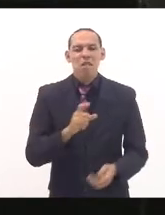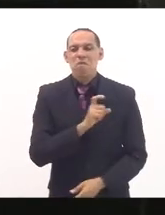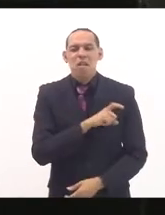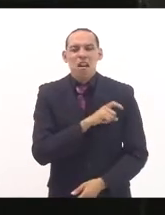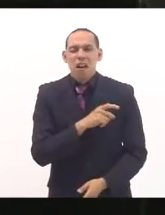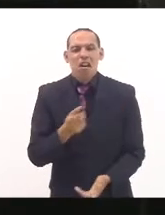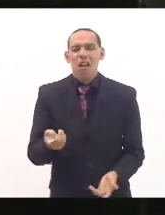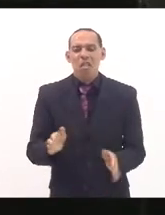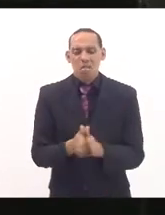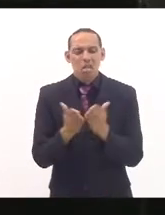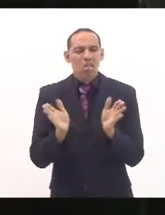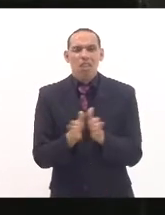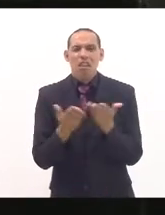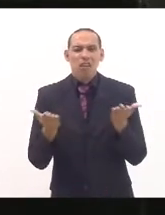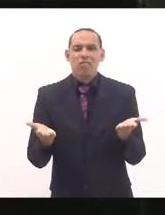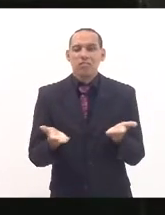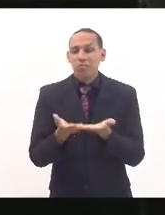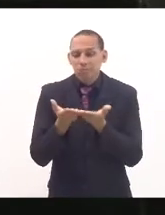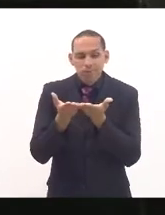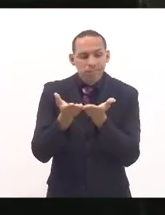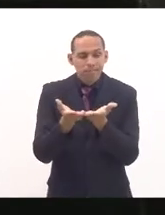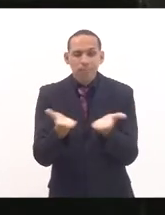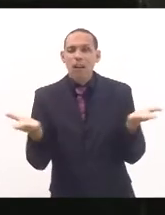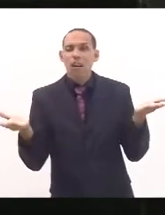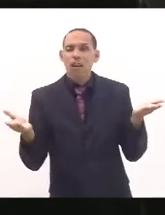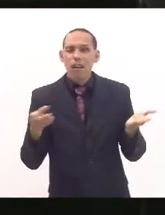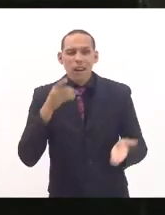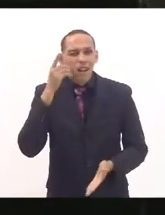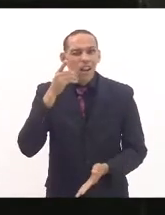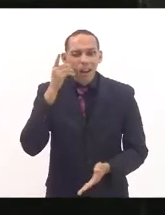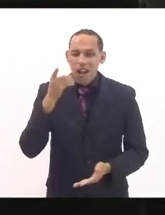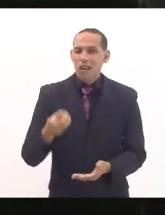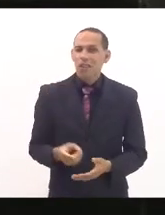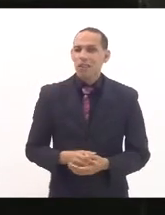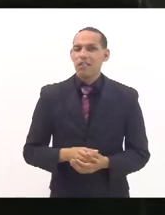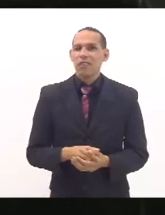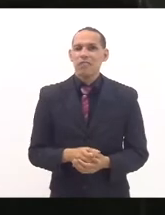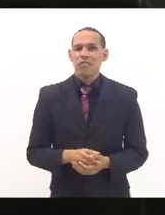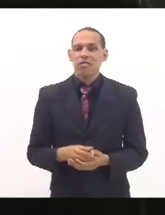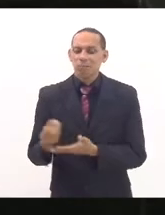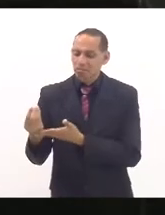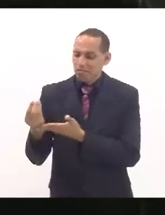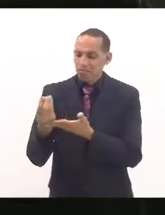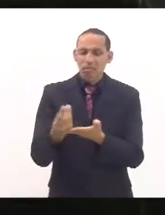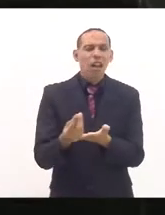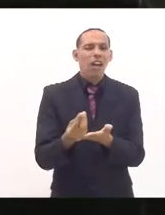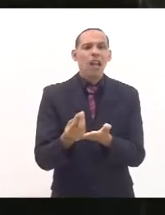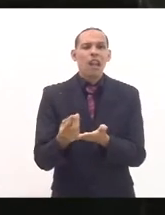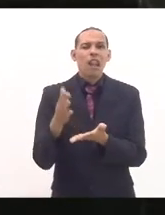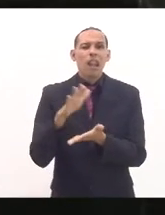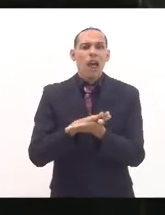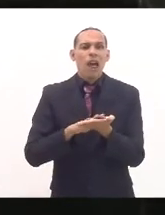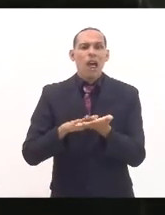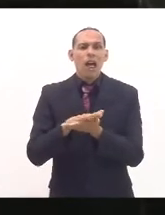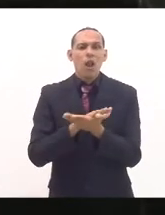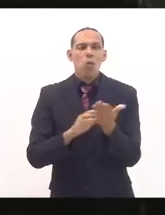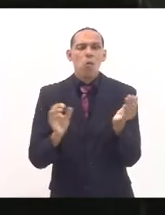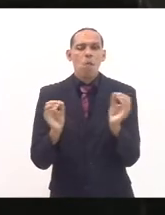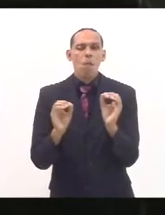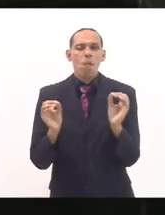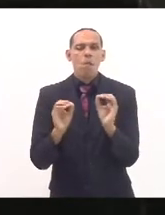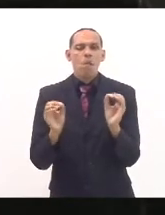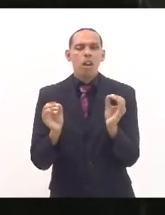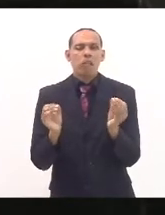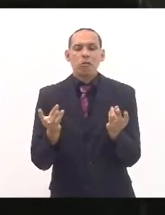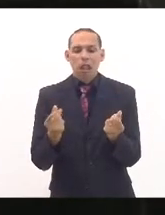pobreza, né? E são justamente aqueles deputados que não trazem absolutamente nada de